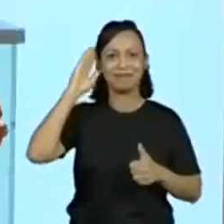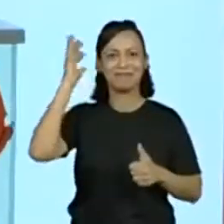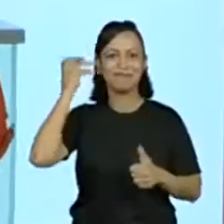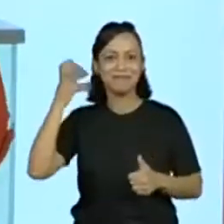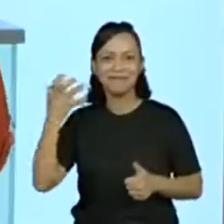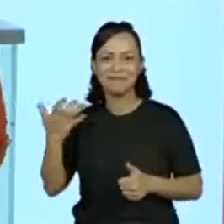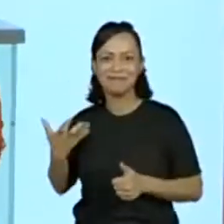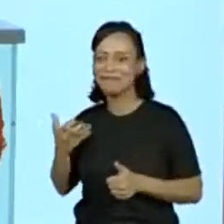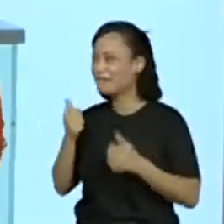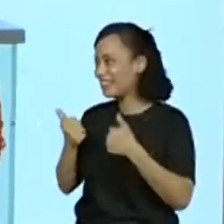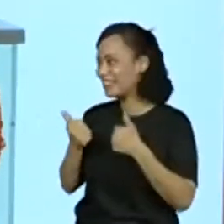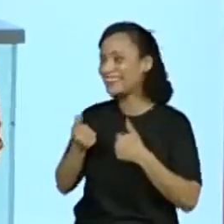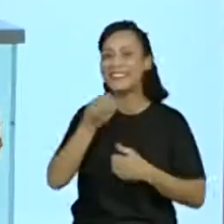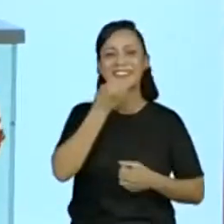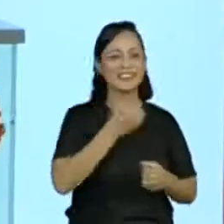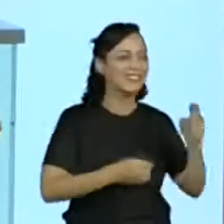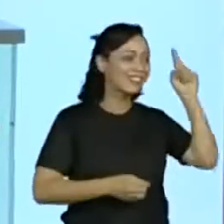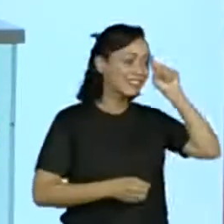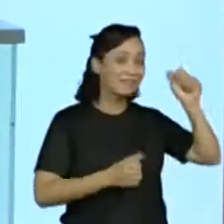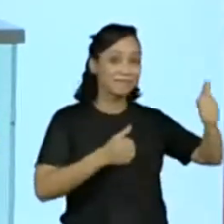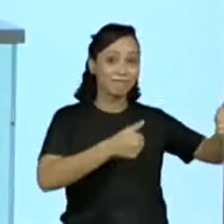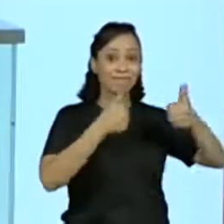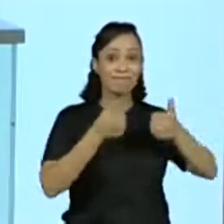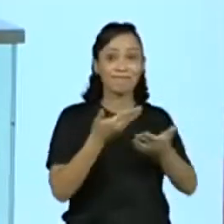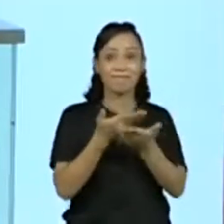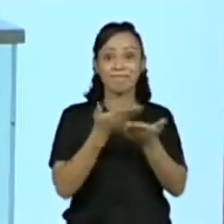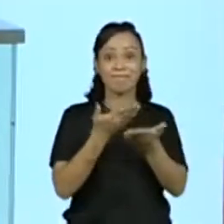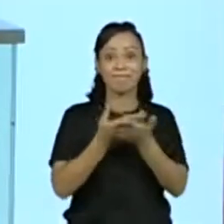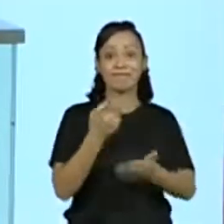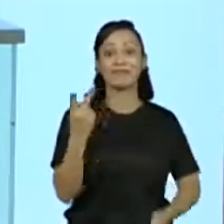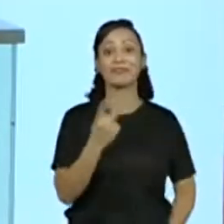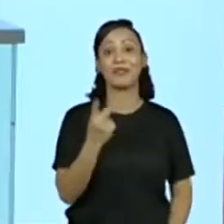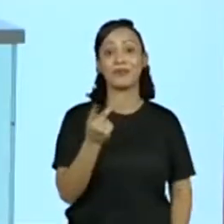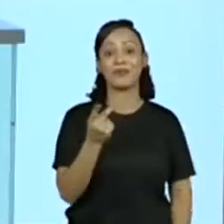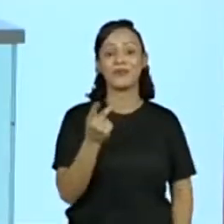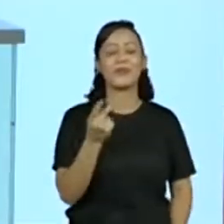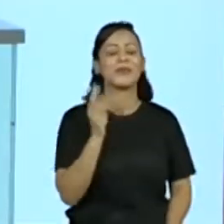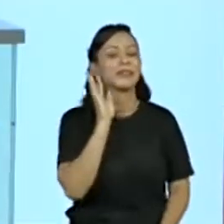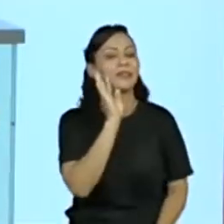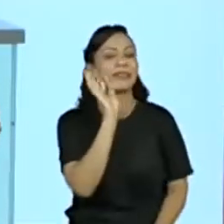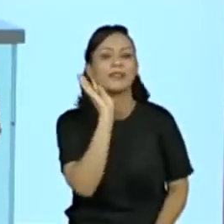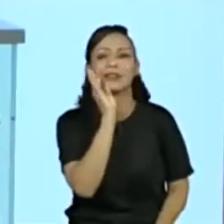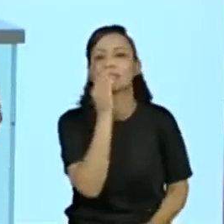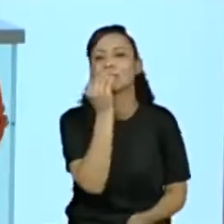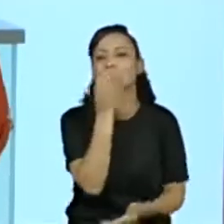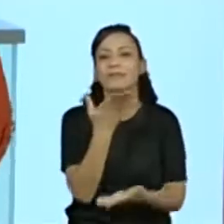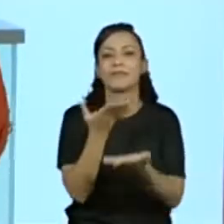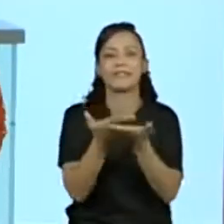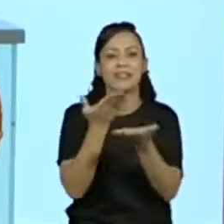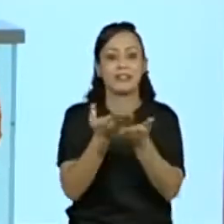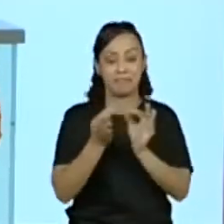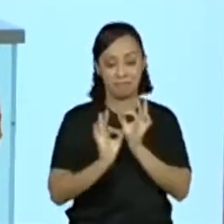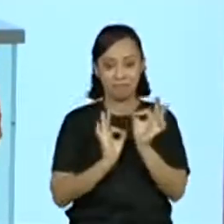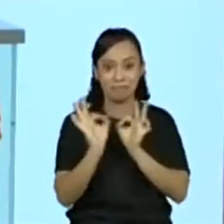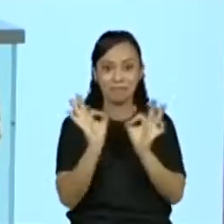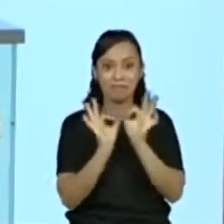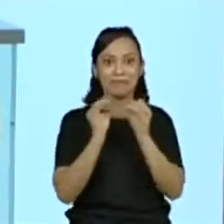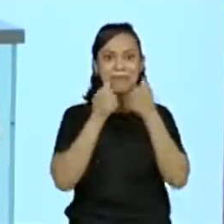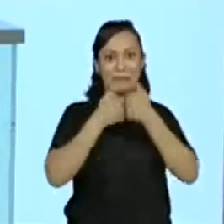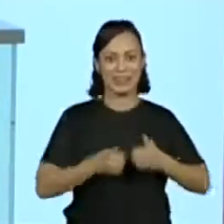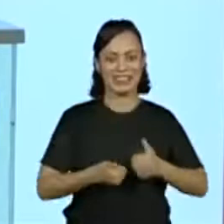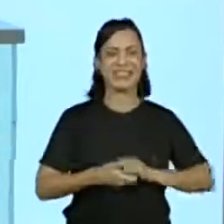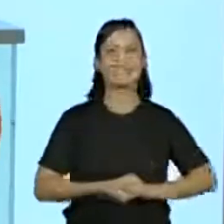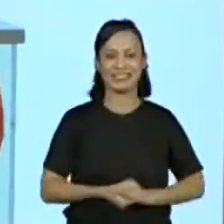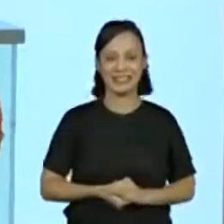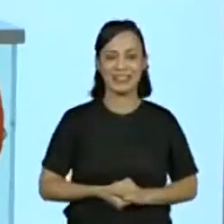boa Regia para quem tá chegando agora para o nosso segundo momento aula estão lá é feita com muito carinho para ajudar vocês